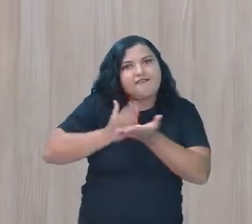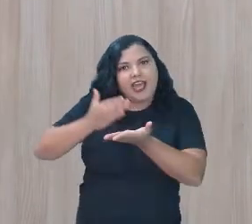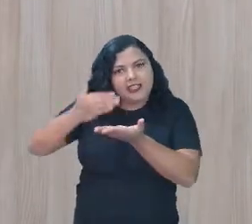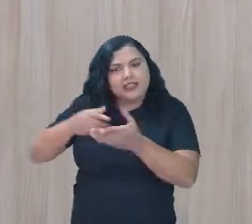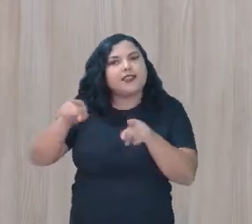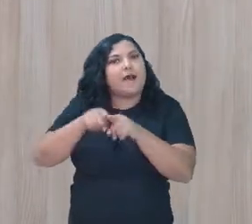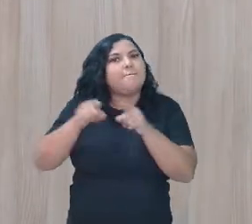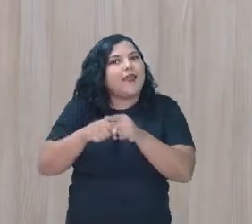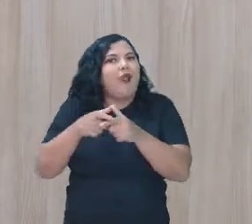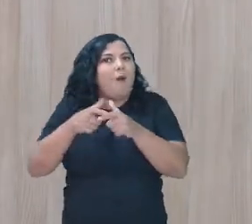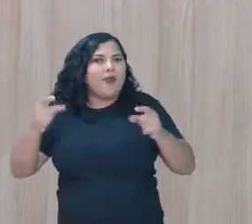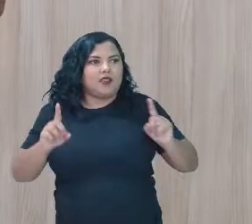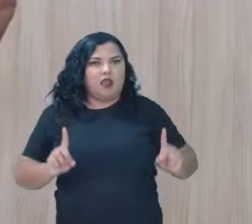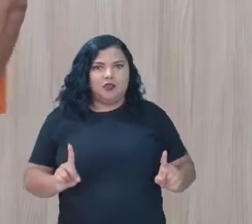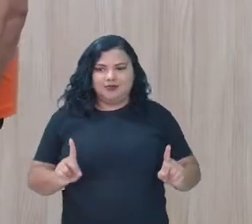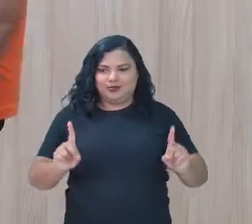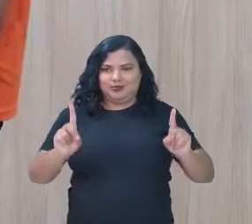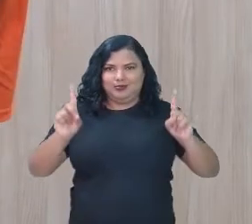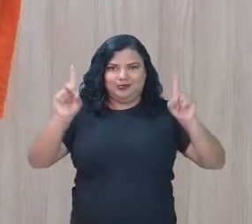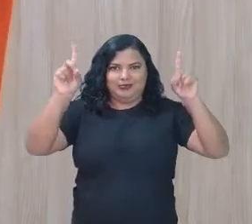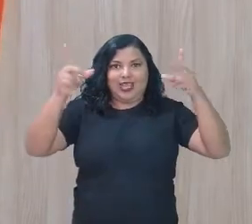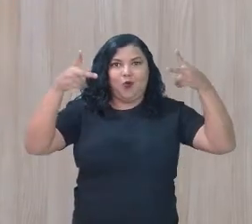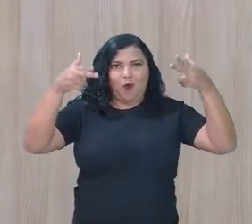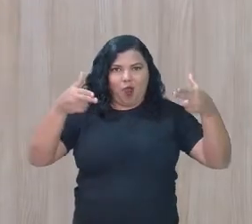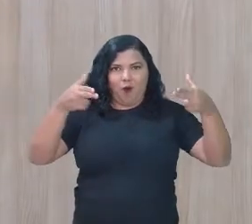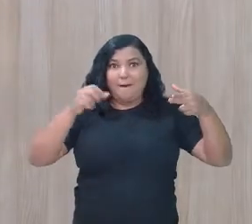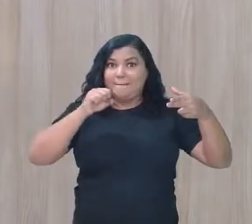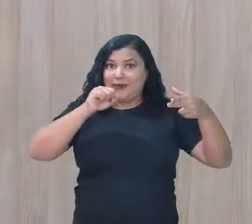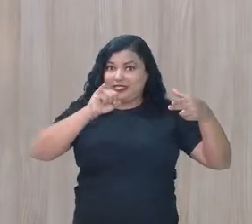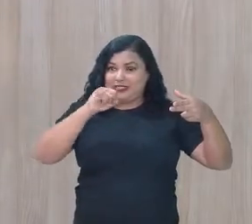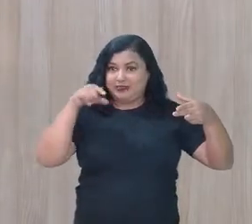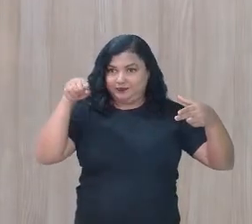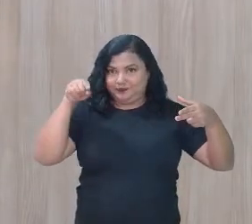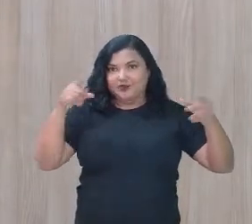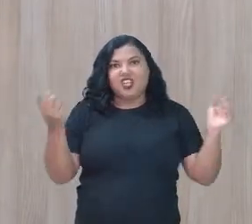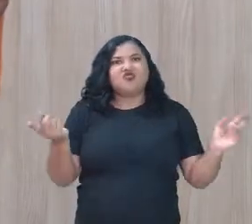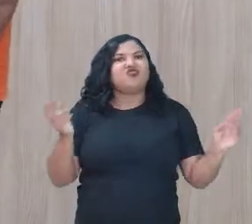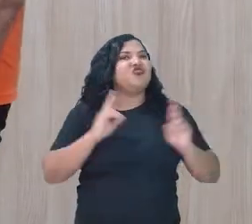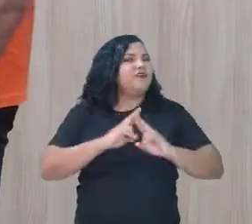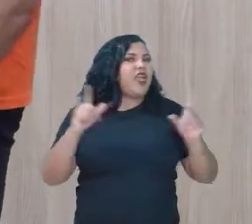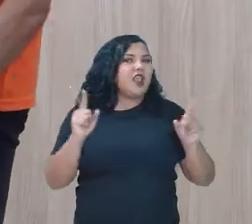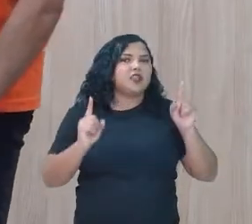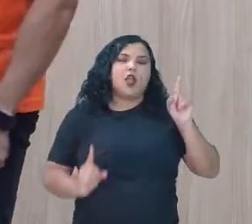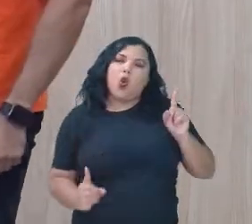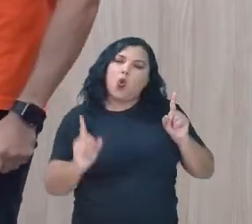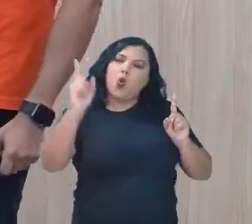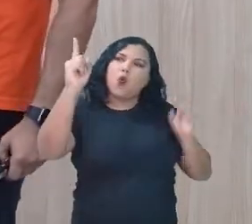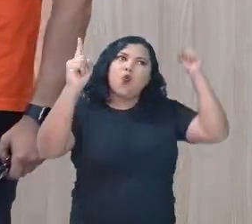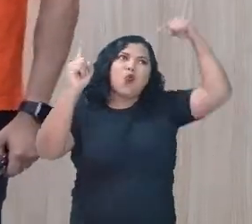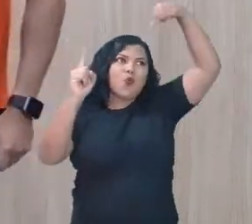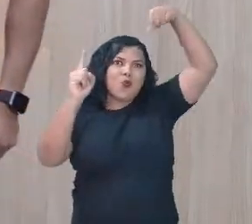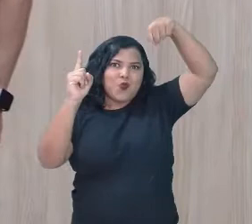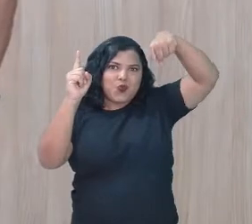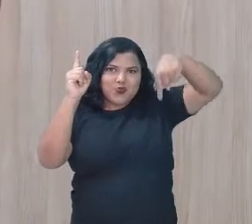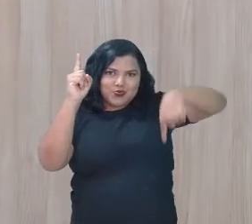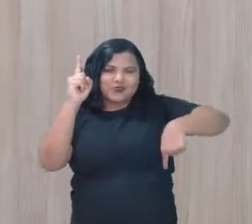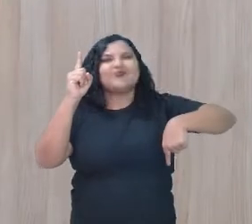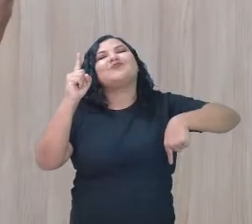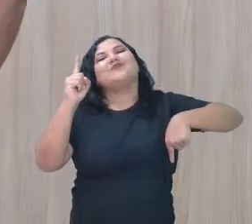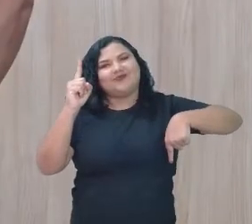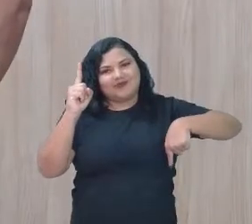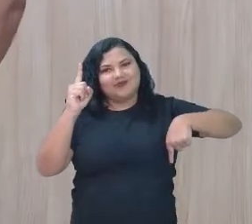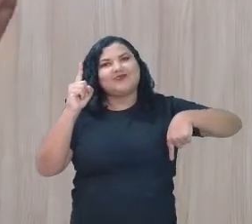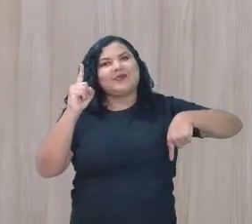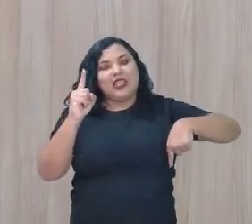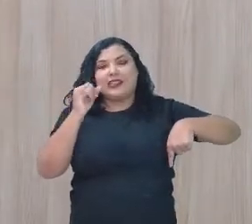de ingredientes, nessa situação aqui, a gente está aumentando a velocidade e o tempo ele está diminuindo, certo?